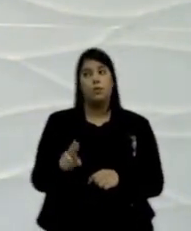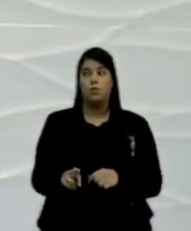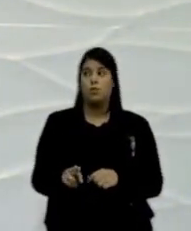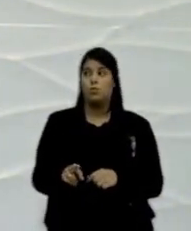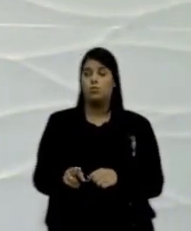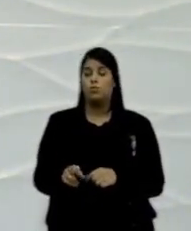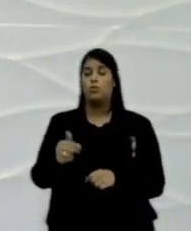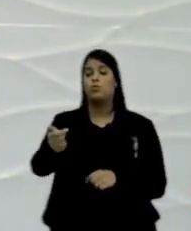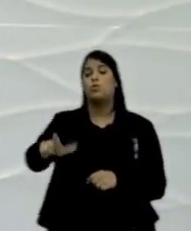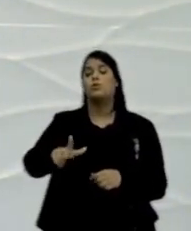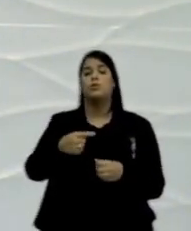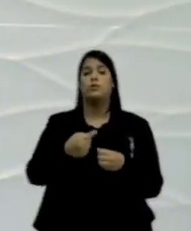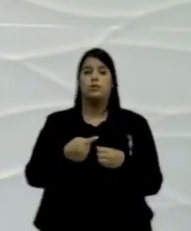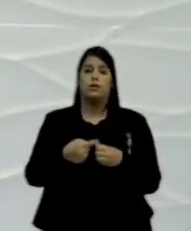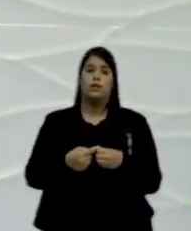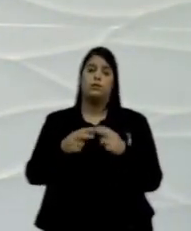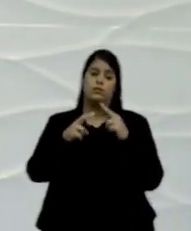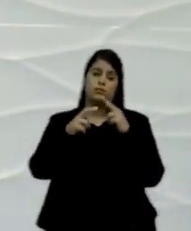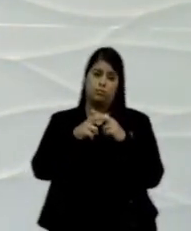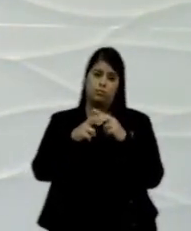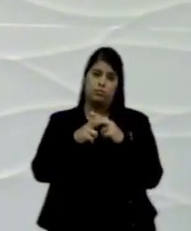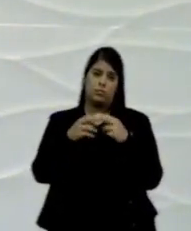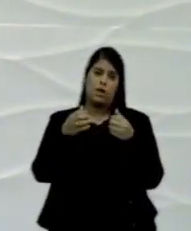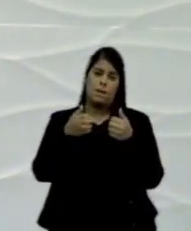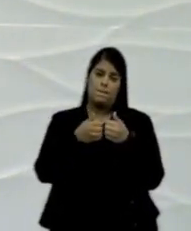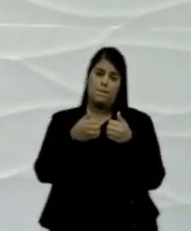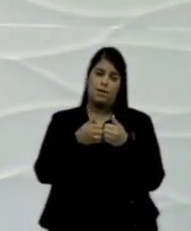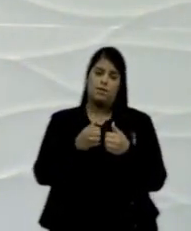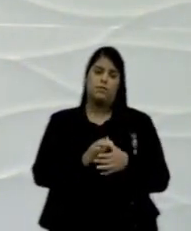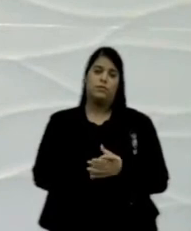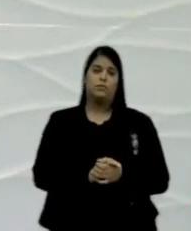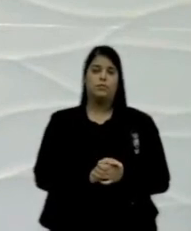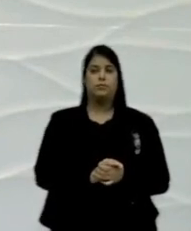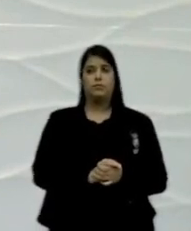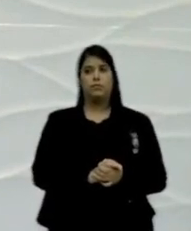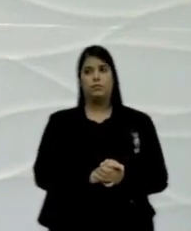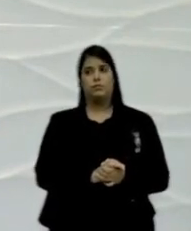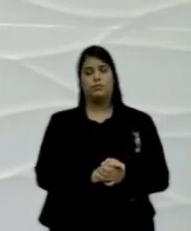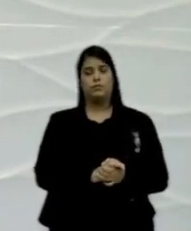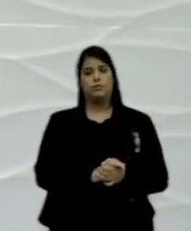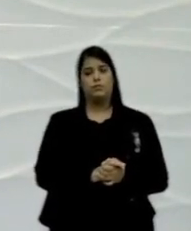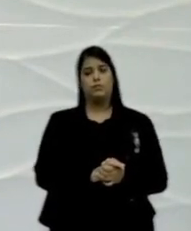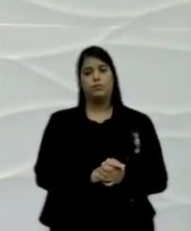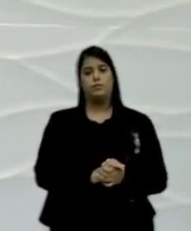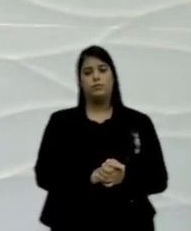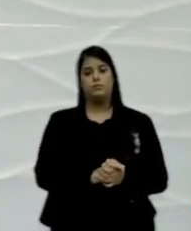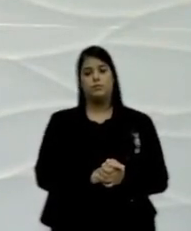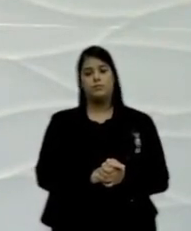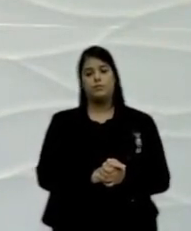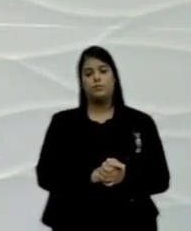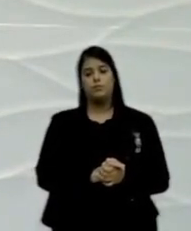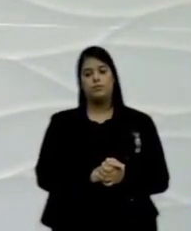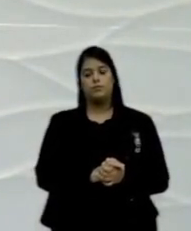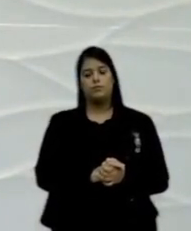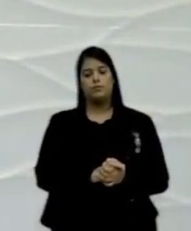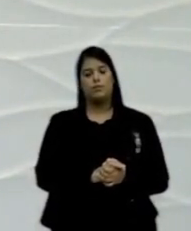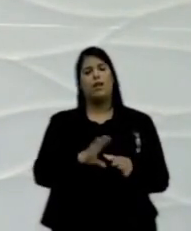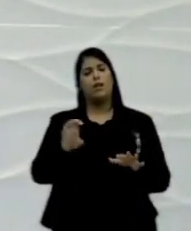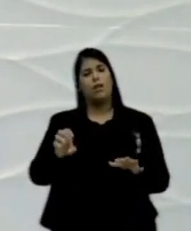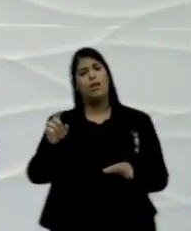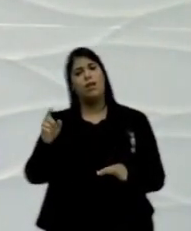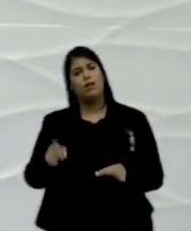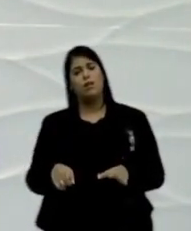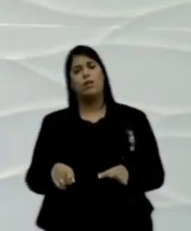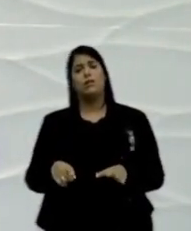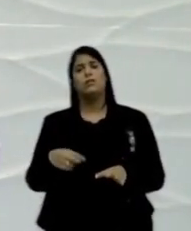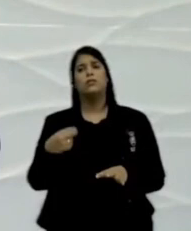à Cachoeirinha, que é bem mais próximo do que aqui, do que a cidade. É isso que